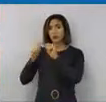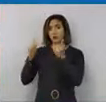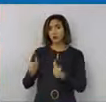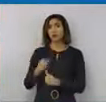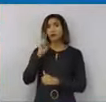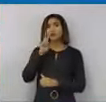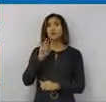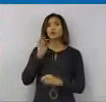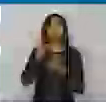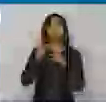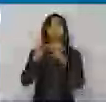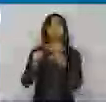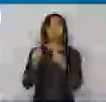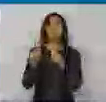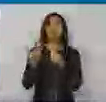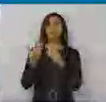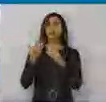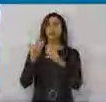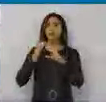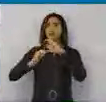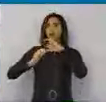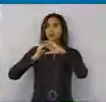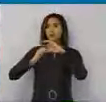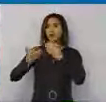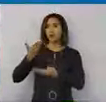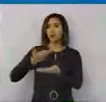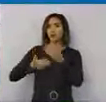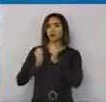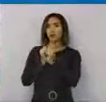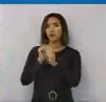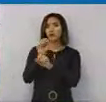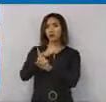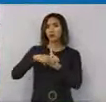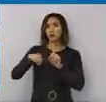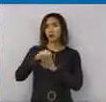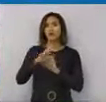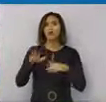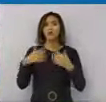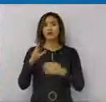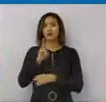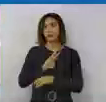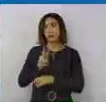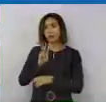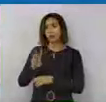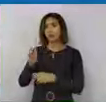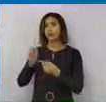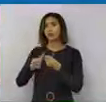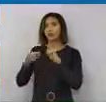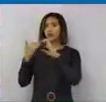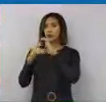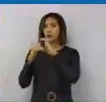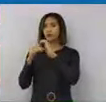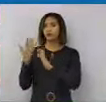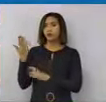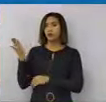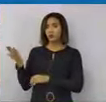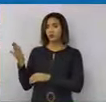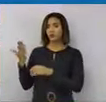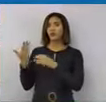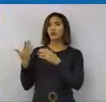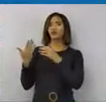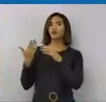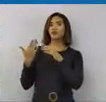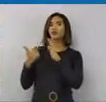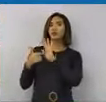os canais disponíveis para interação da sociedade. Então, o site e a ouvidoria da COSAMPA estão aptos a